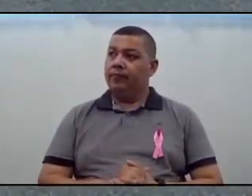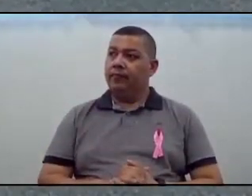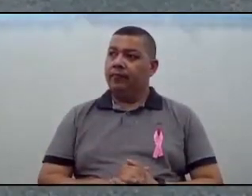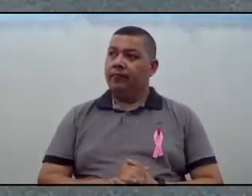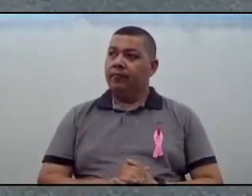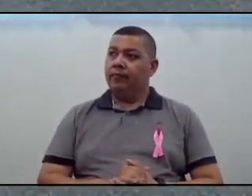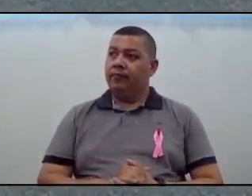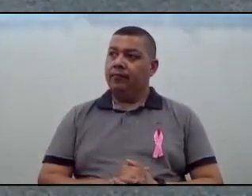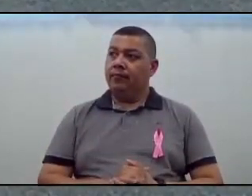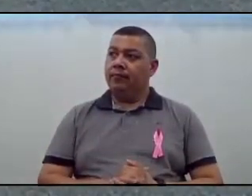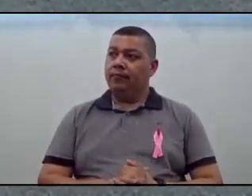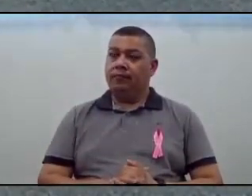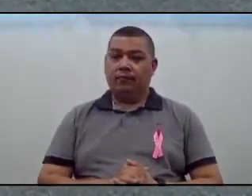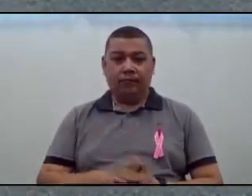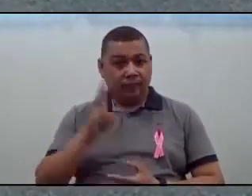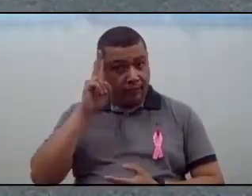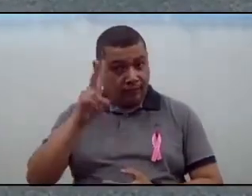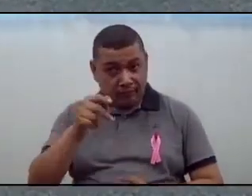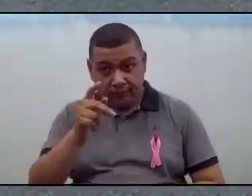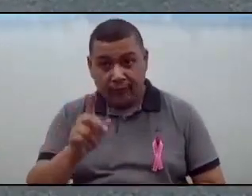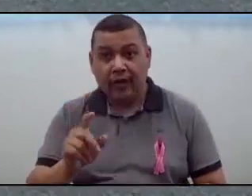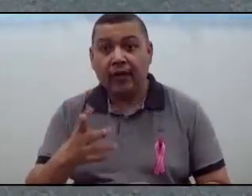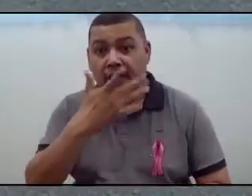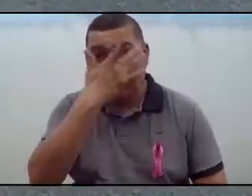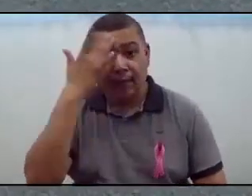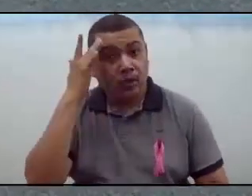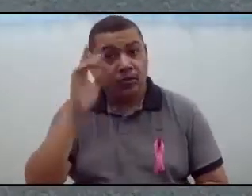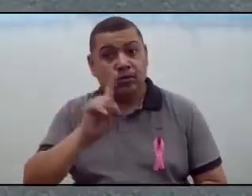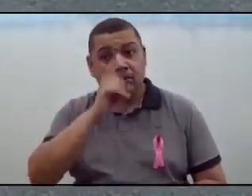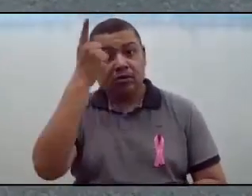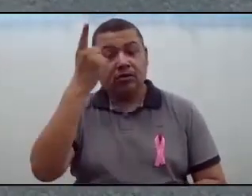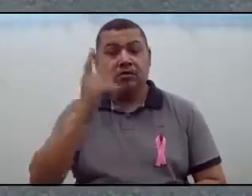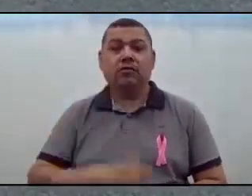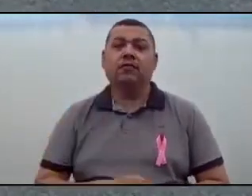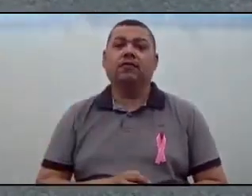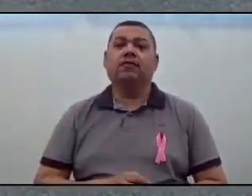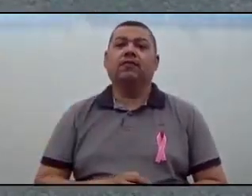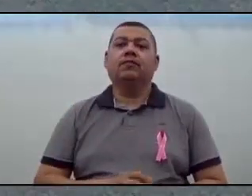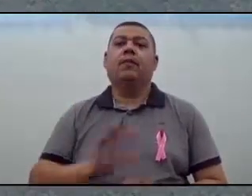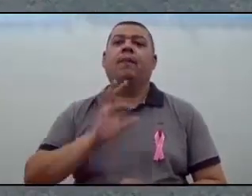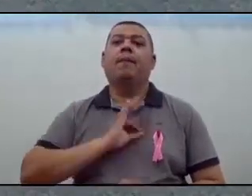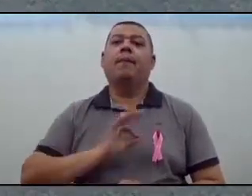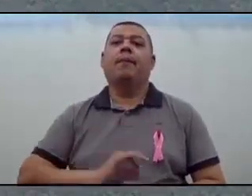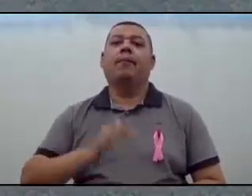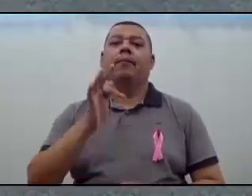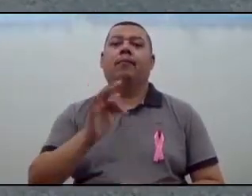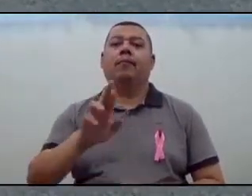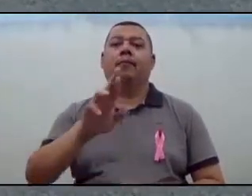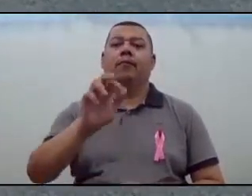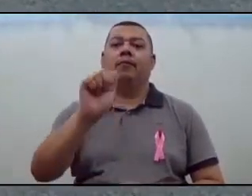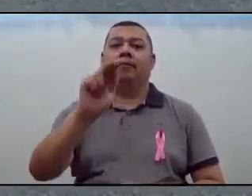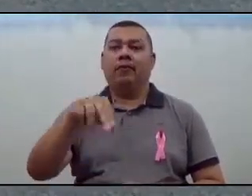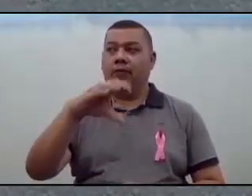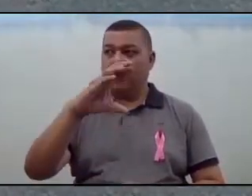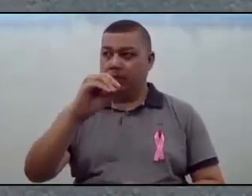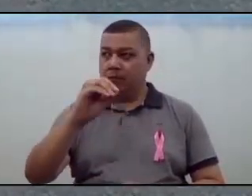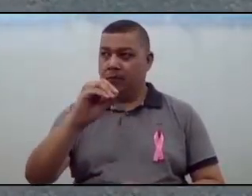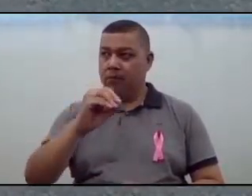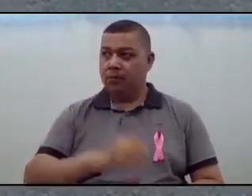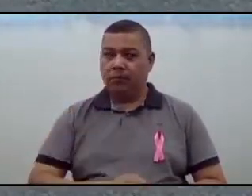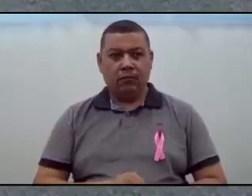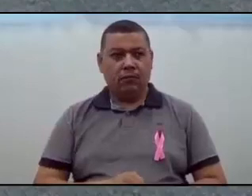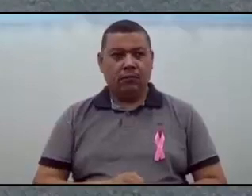Daniel Comboni, nosso querido Padre Franco Vialeto, né? Que hoje está na França, mas que muito colaborou para que isso viesse a